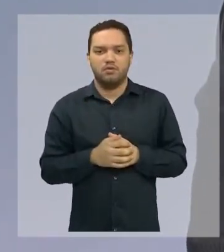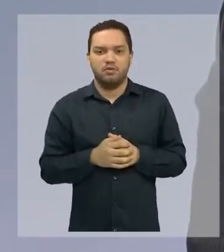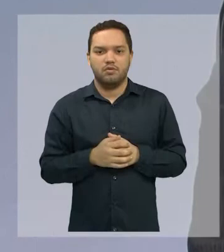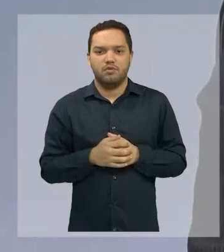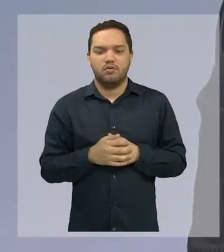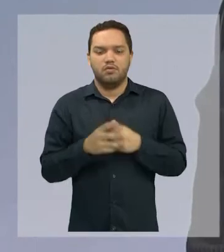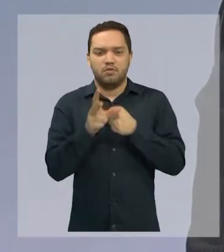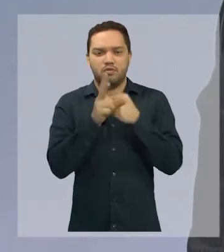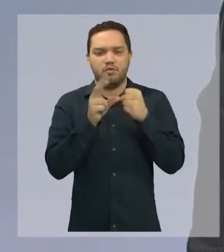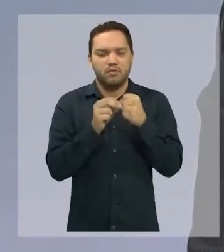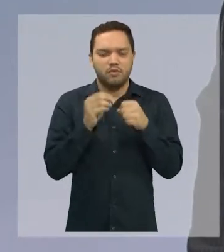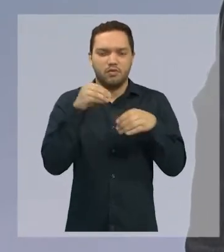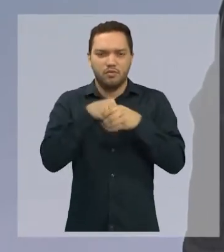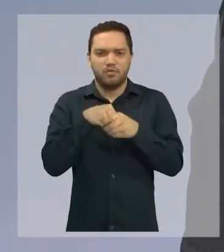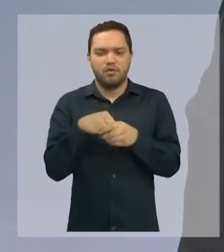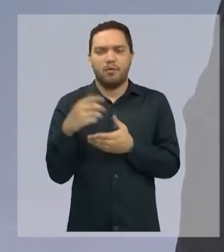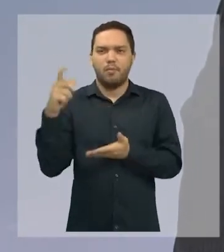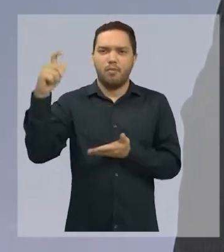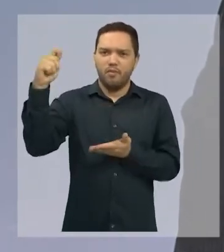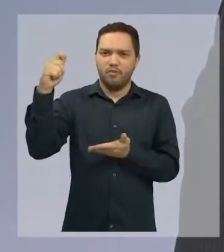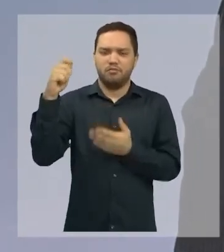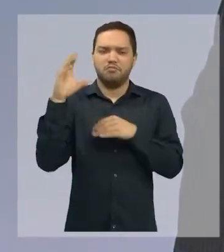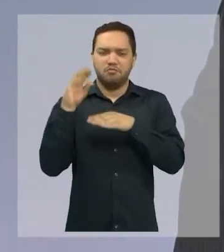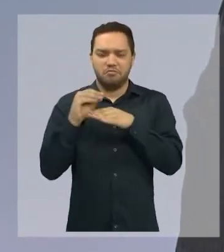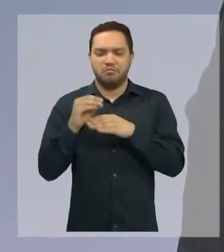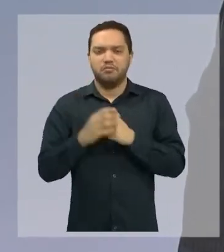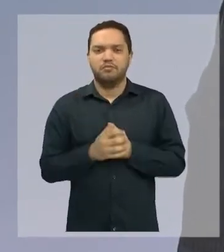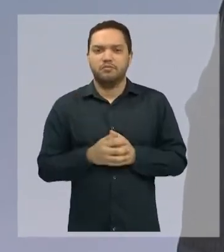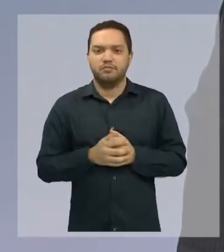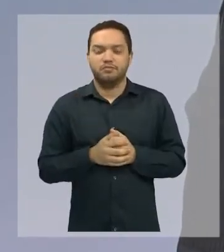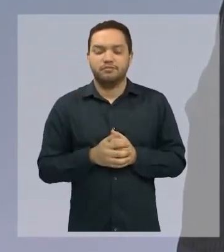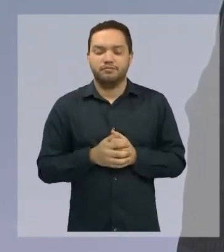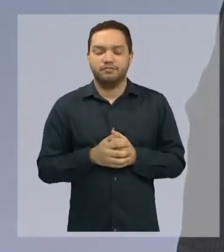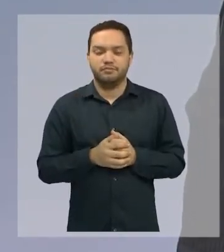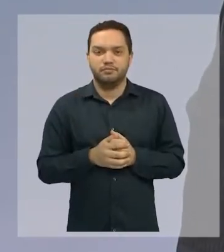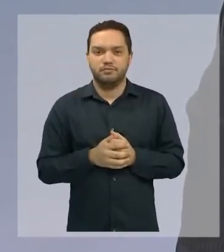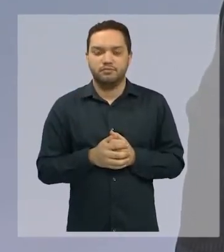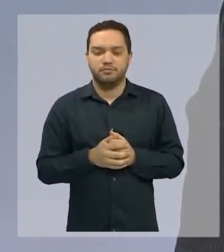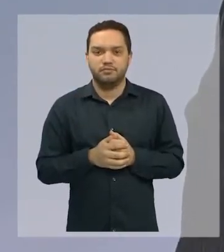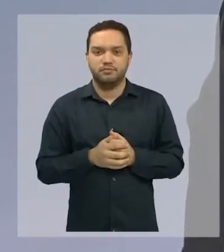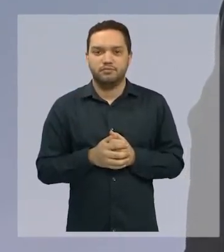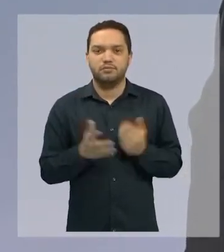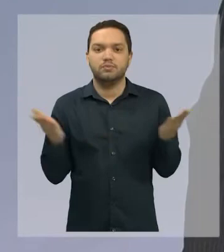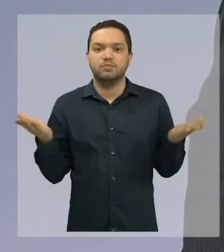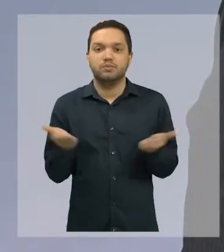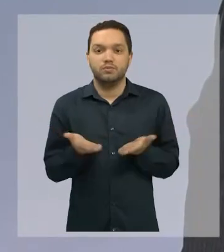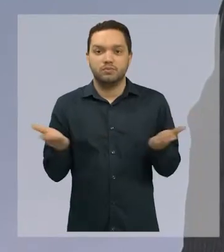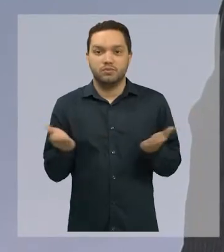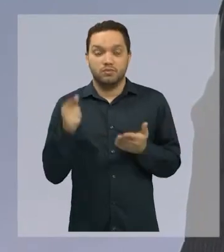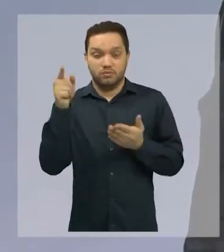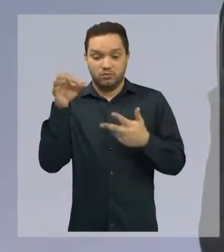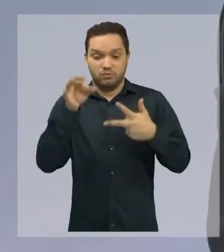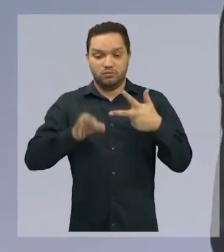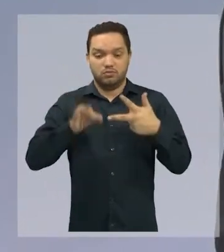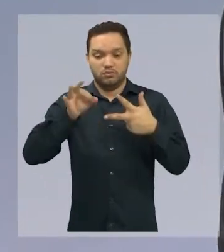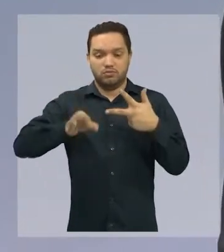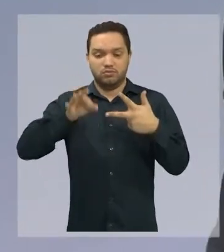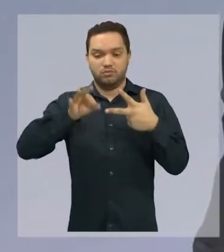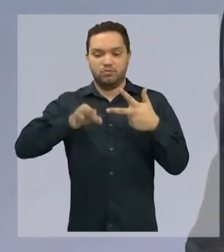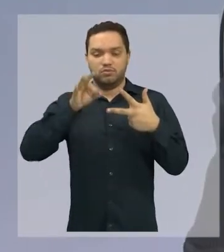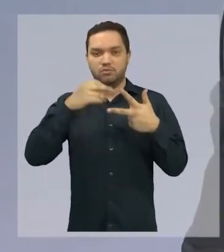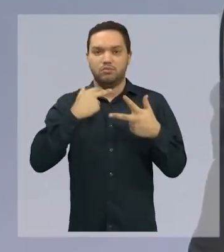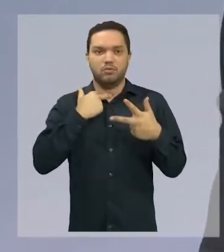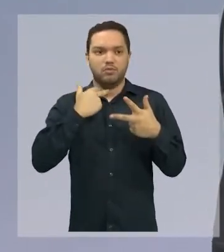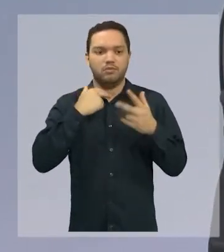foto de bermuda e tal. Então, o que ocorre hoje é que se existe como o Poder Judiciário ele é